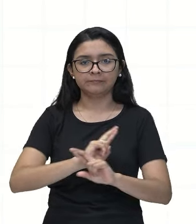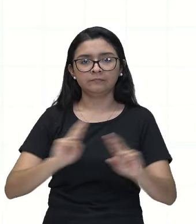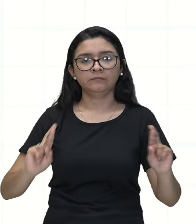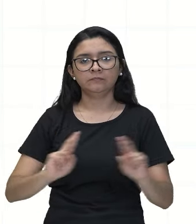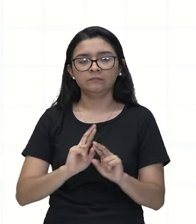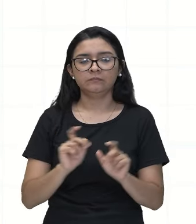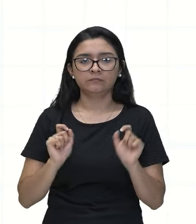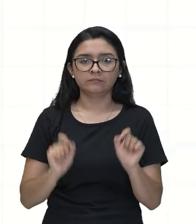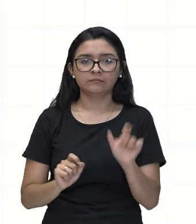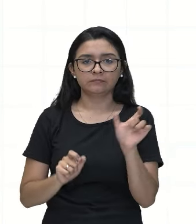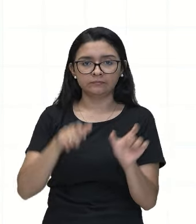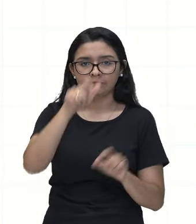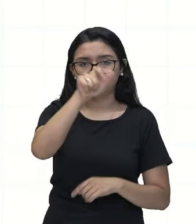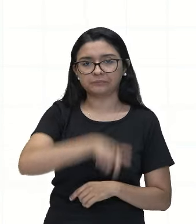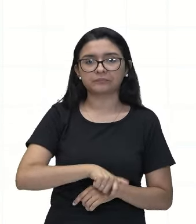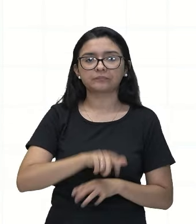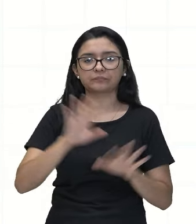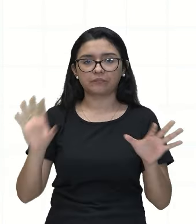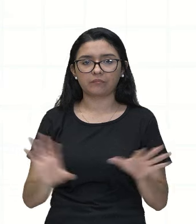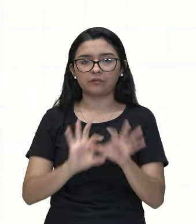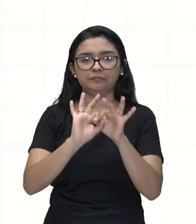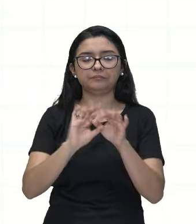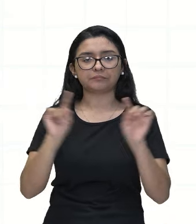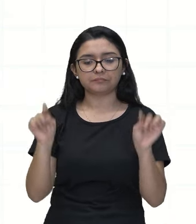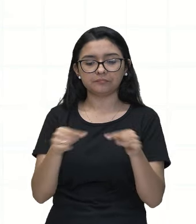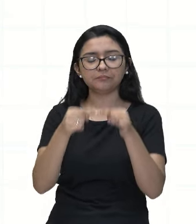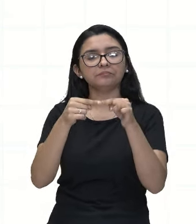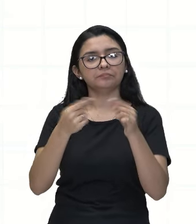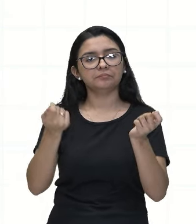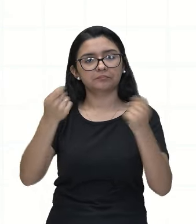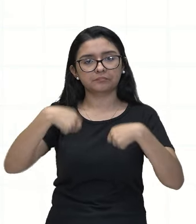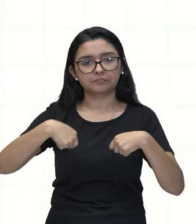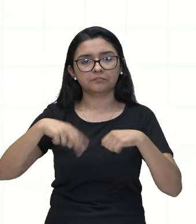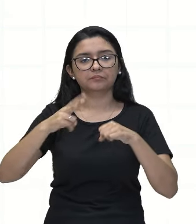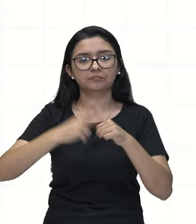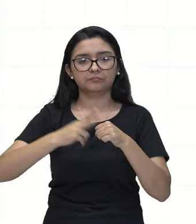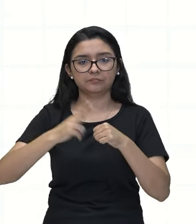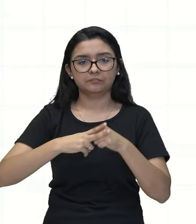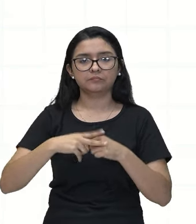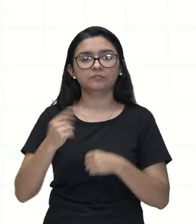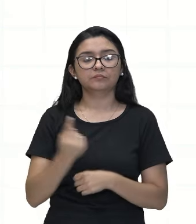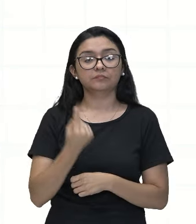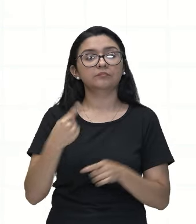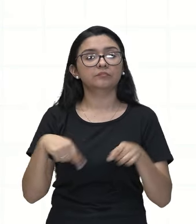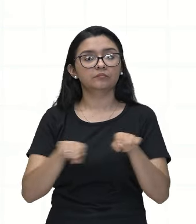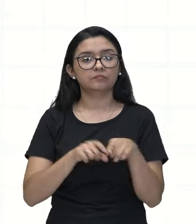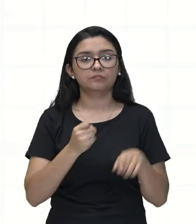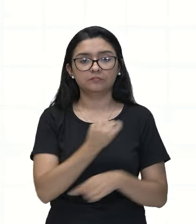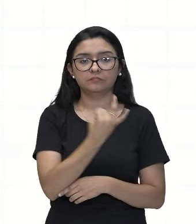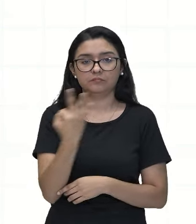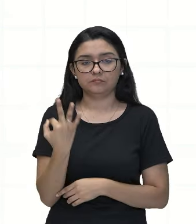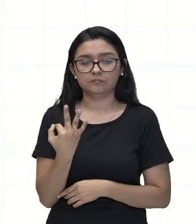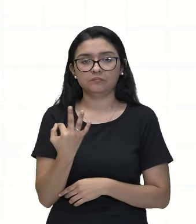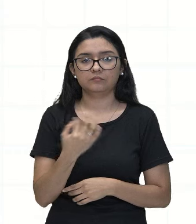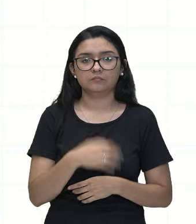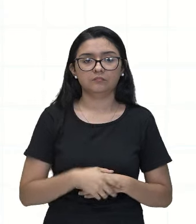sujeitos compostos né permitem a concordância do verbo no singular ou no